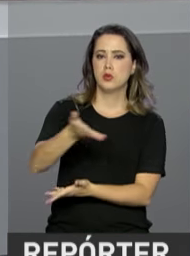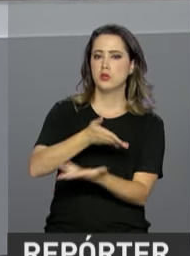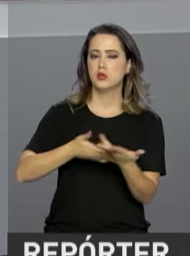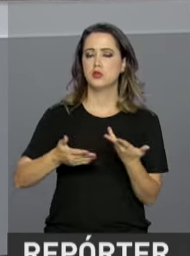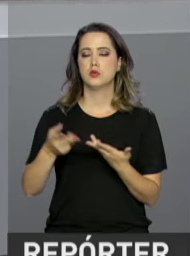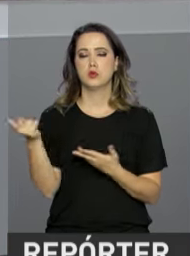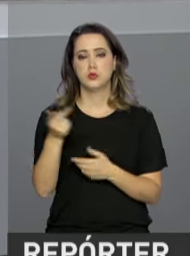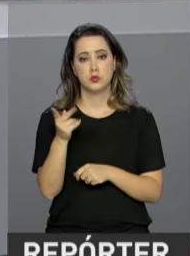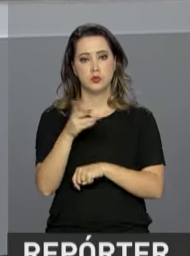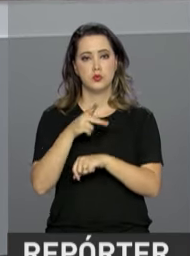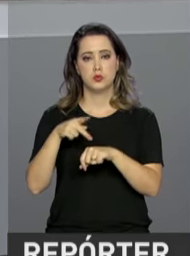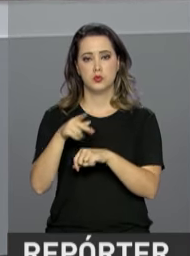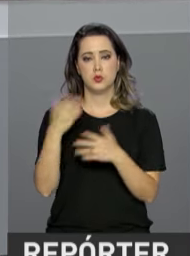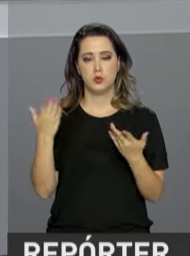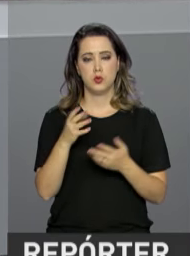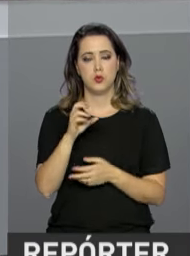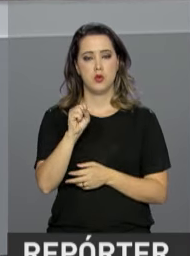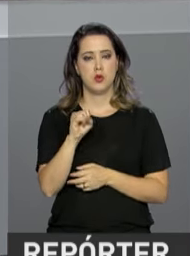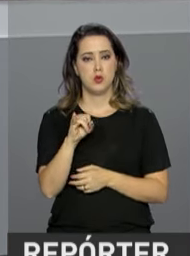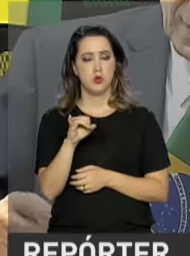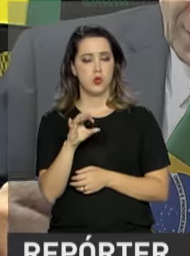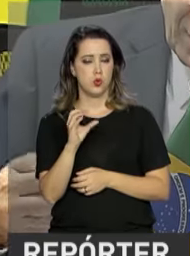dessa vez com a Suíça.